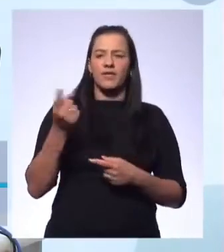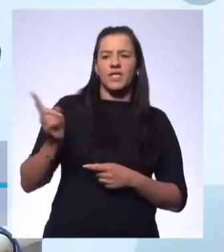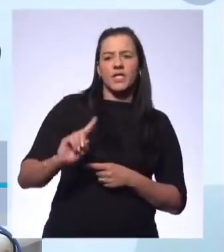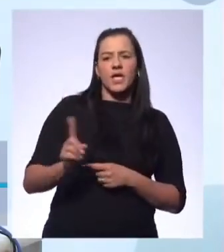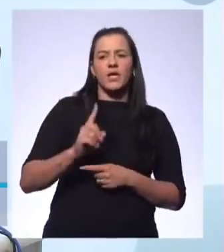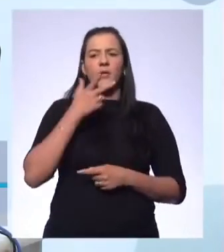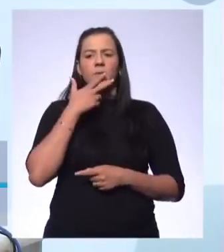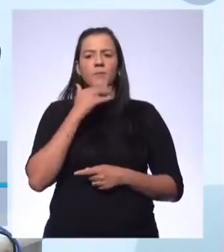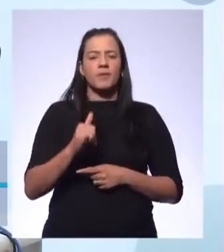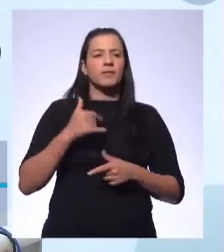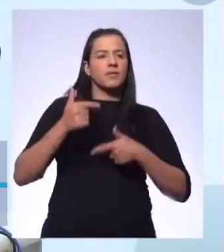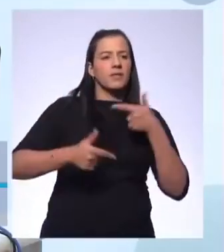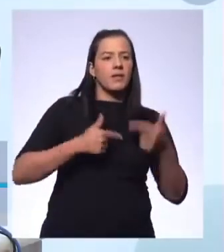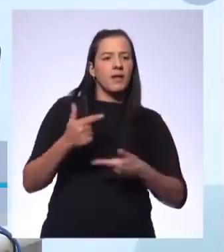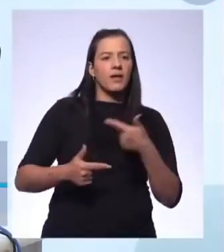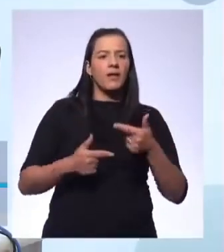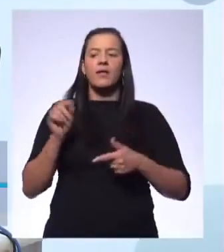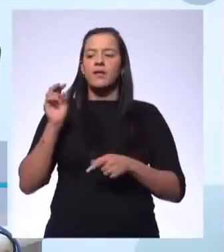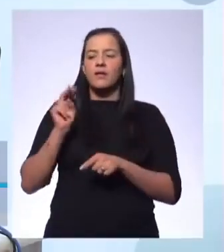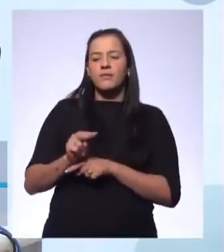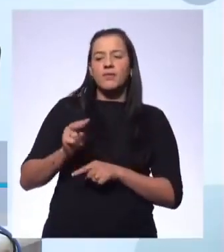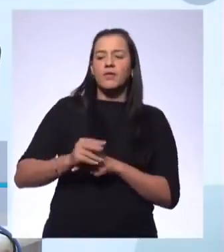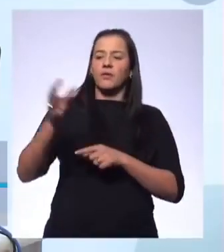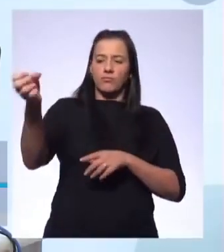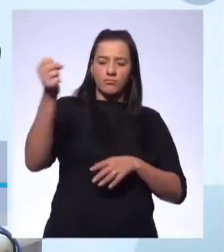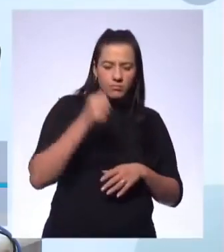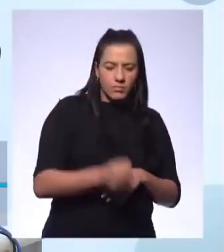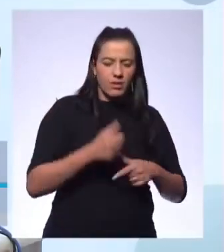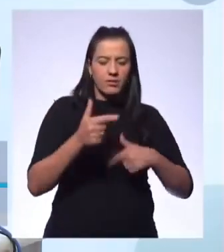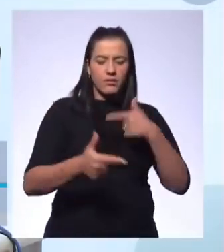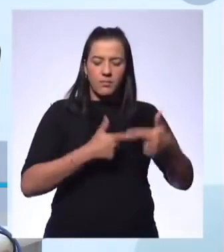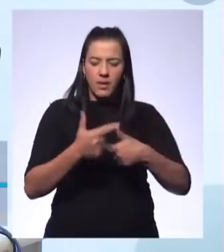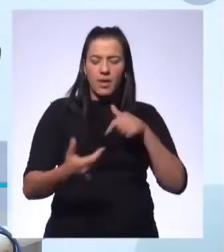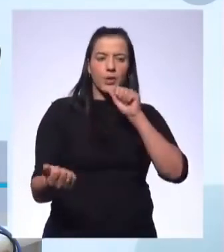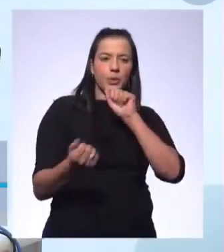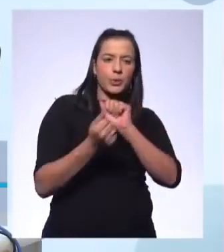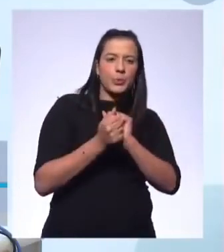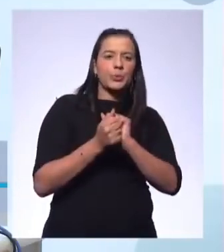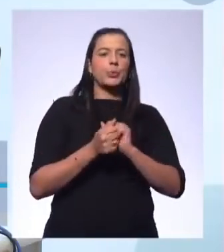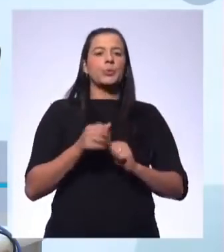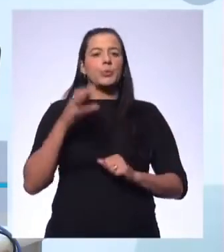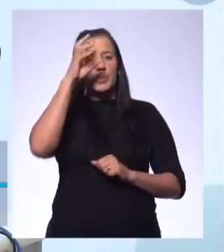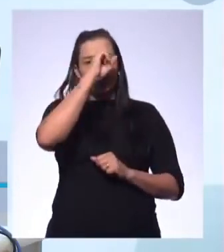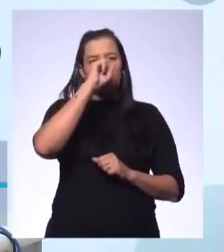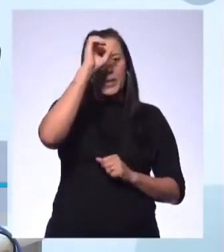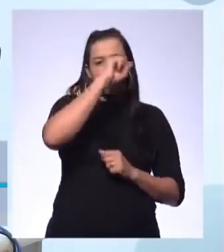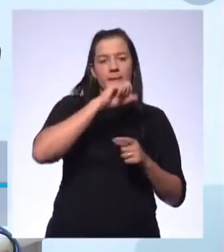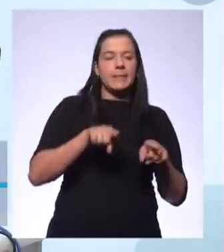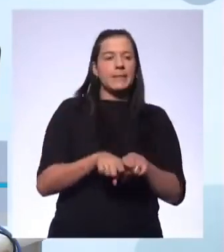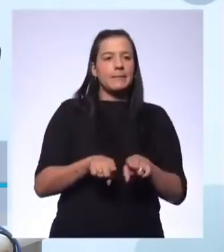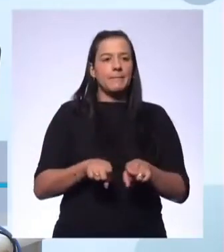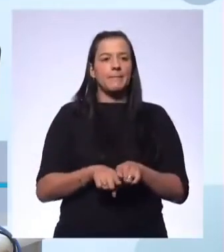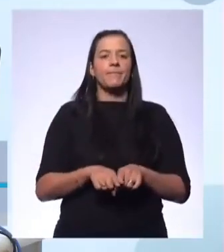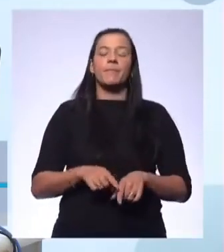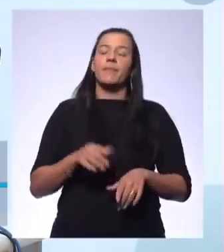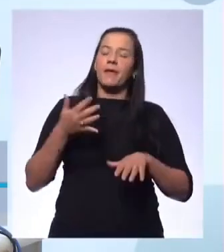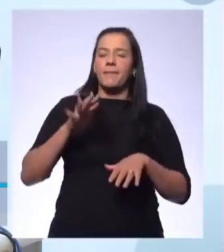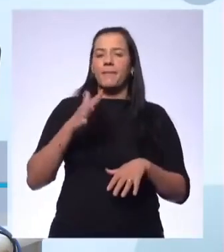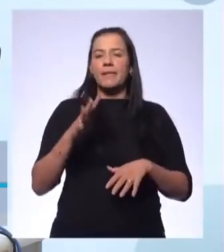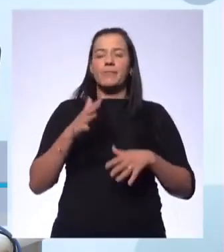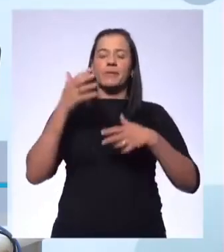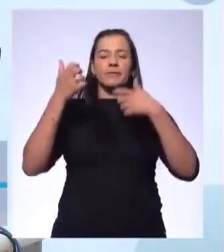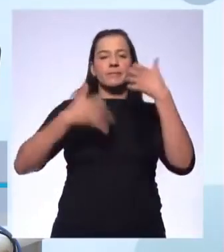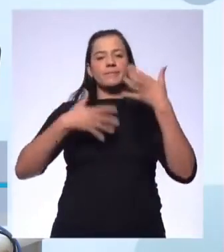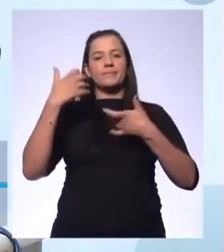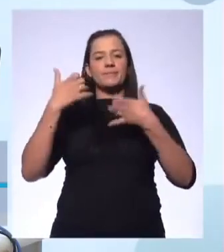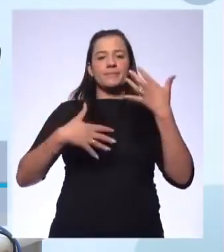pais trabalham, com quem as crianças vão ficar, traz as crianças para trabalhar também, que aí elas vão estar aprendendo um ofício. Esse era mais ou menos o